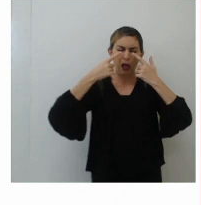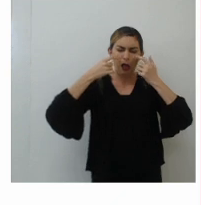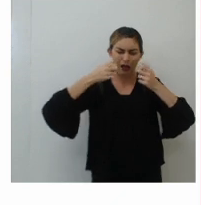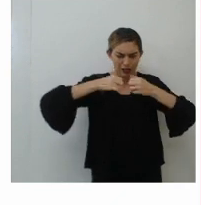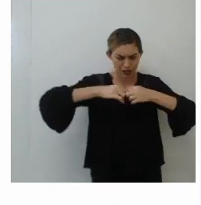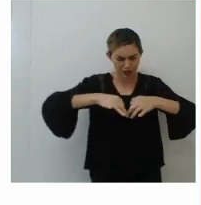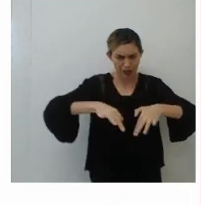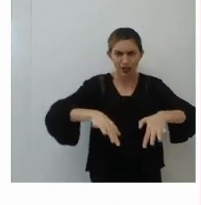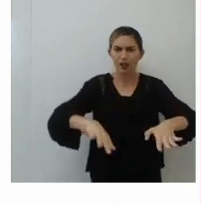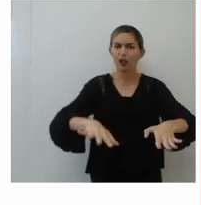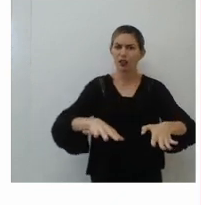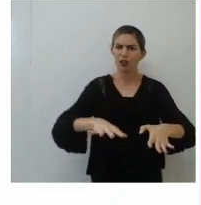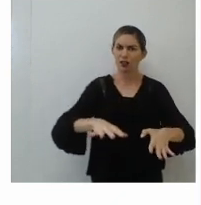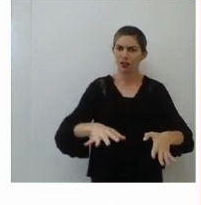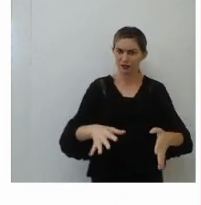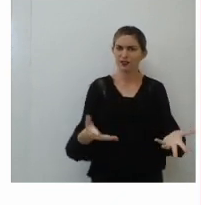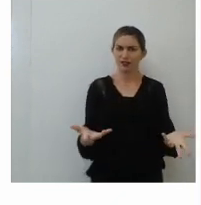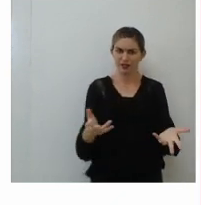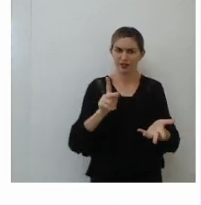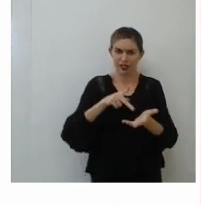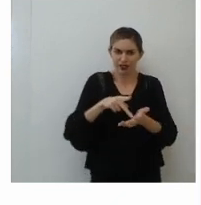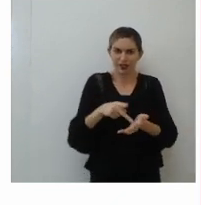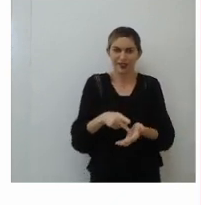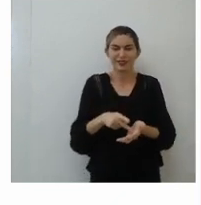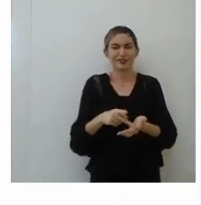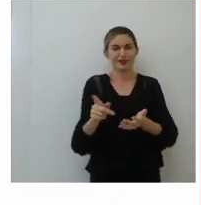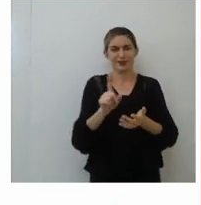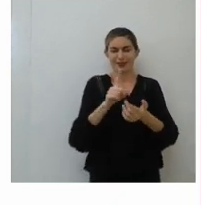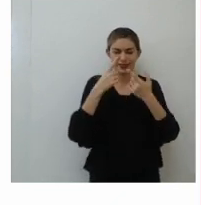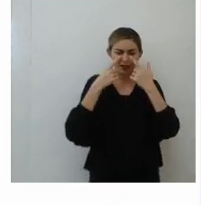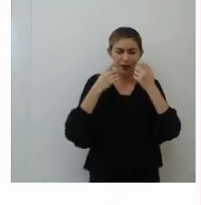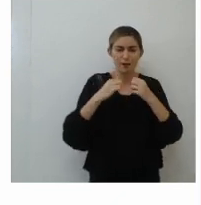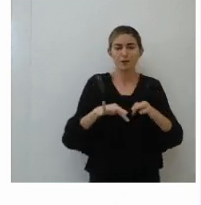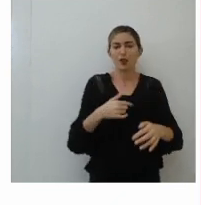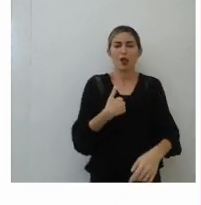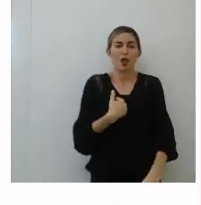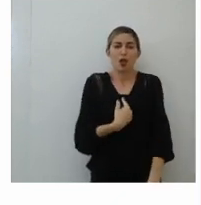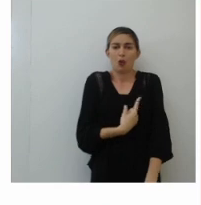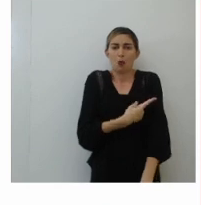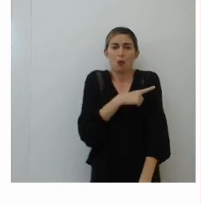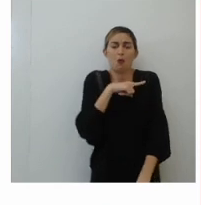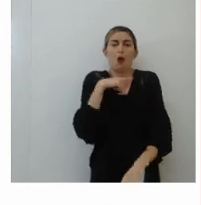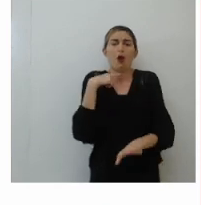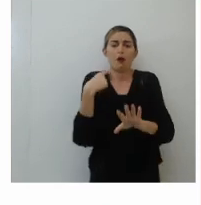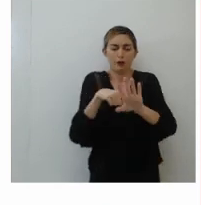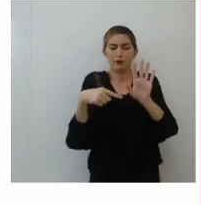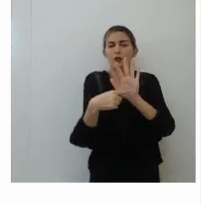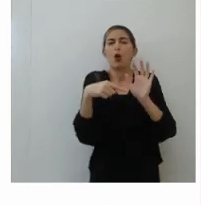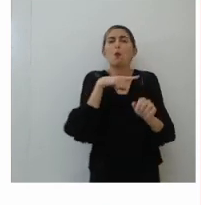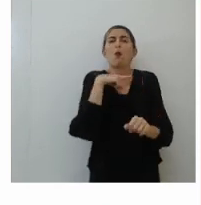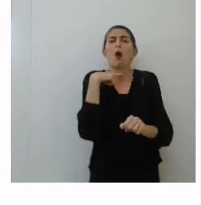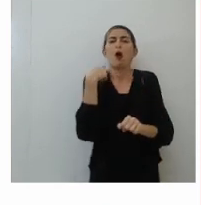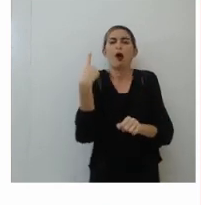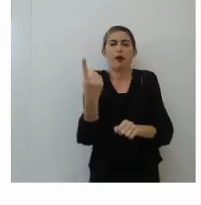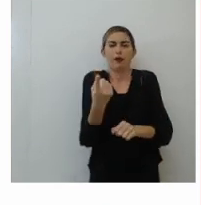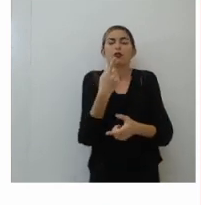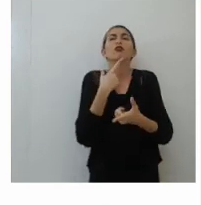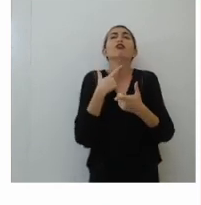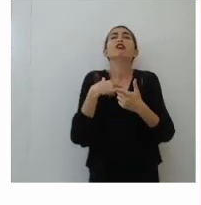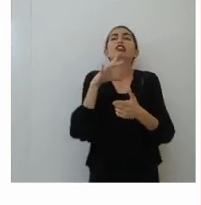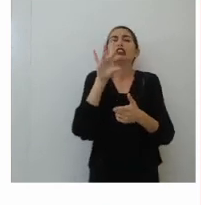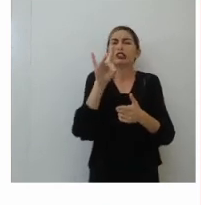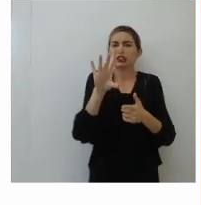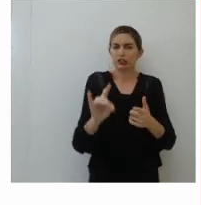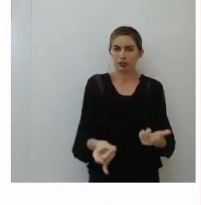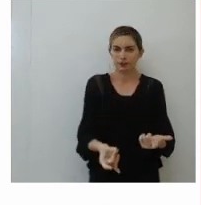de lágrimas, perceba. É o exagero da linguagem. Ó, estava morto de sede. Hã? Os cavaleiros não